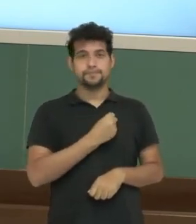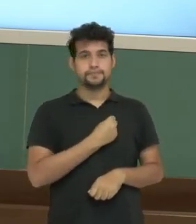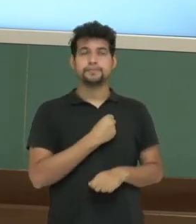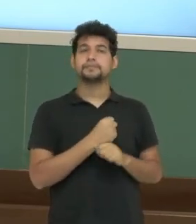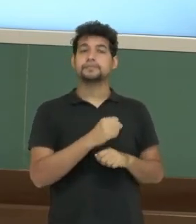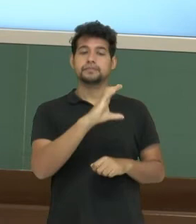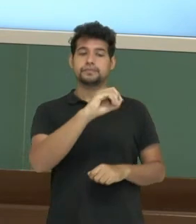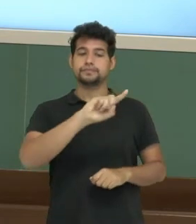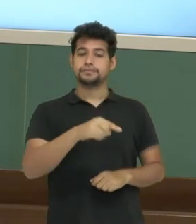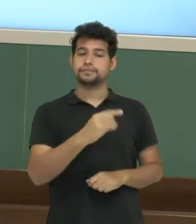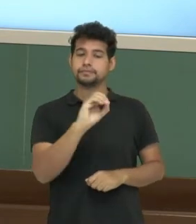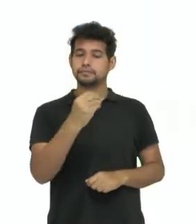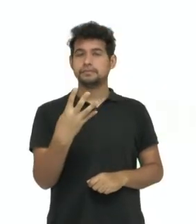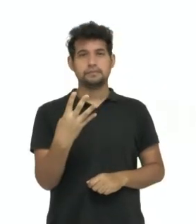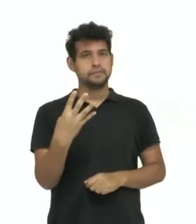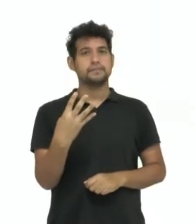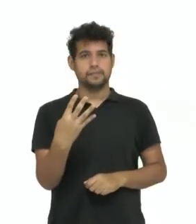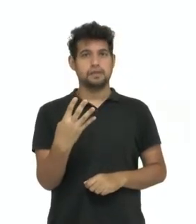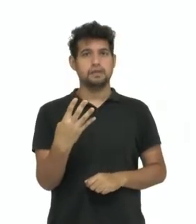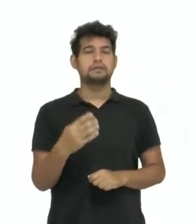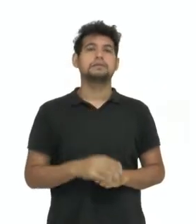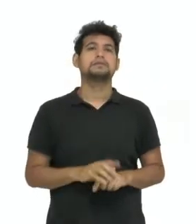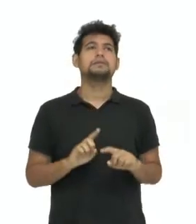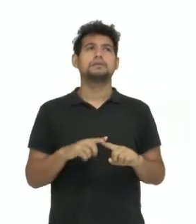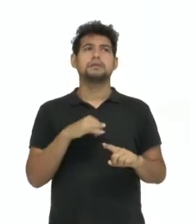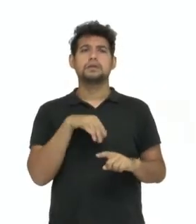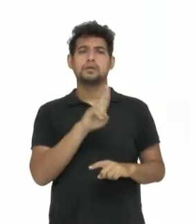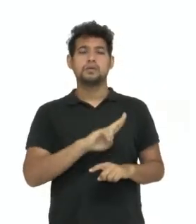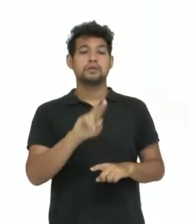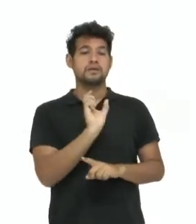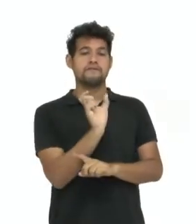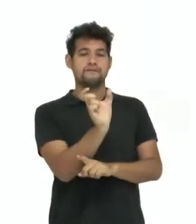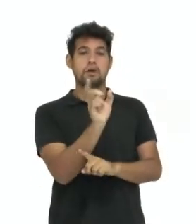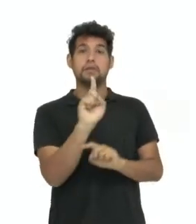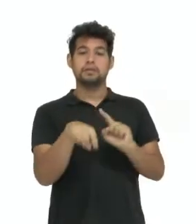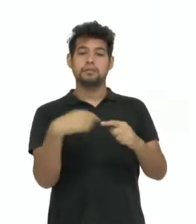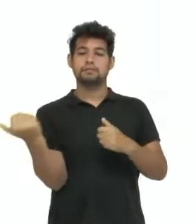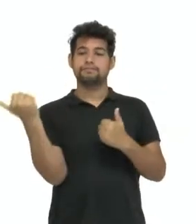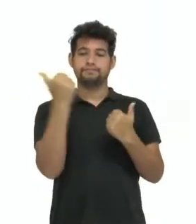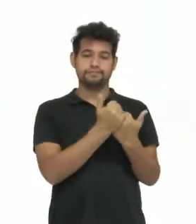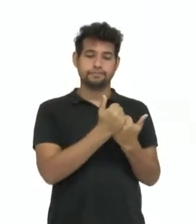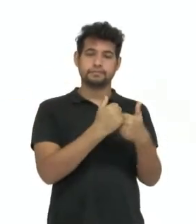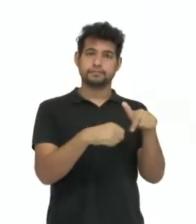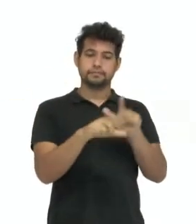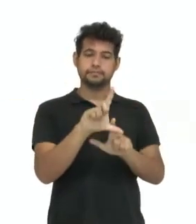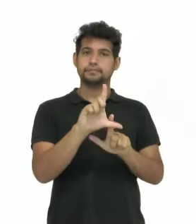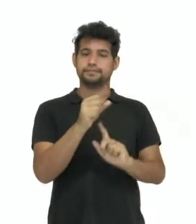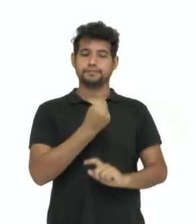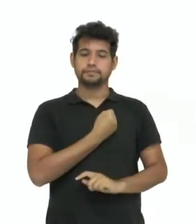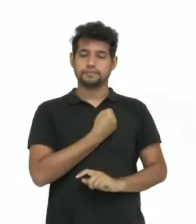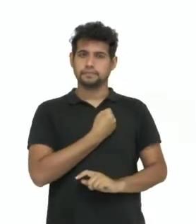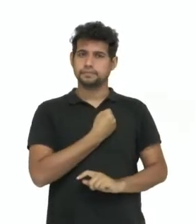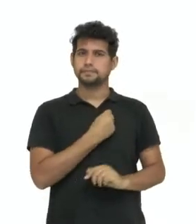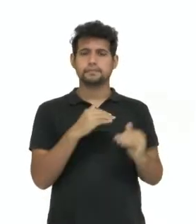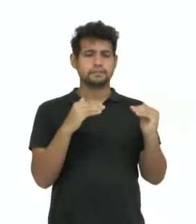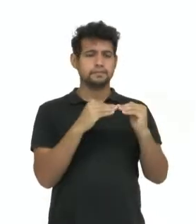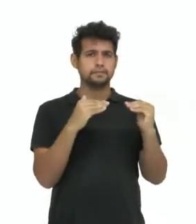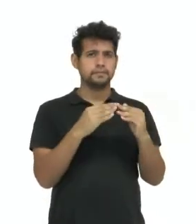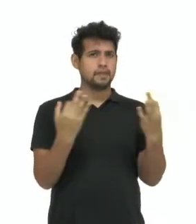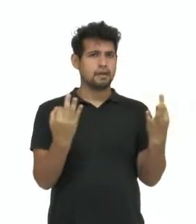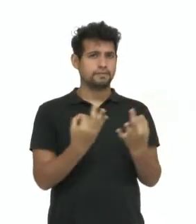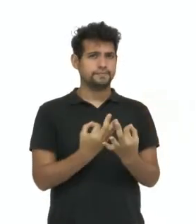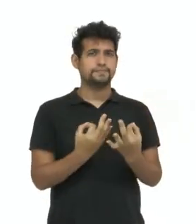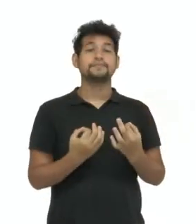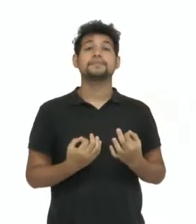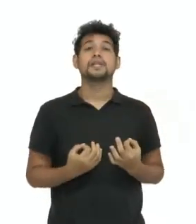decimal, 0,04. Então coloca a fórmula lá e troca cada letrinha pelo seu número correspondente.